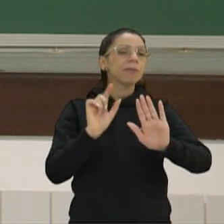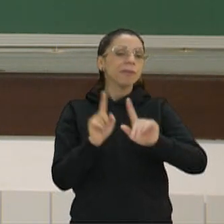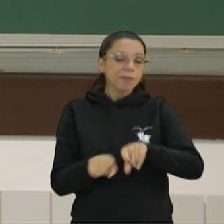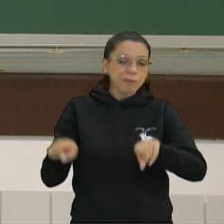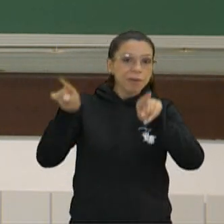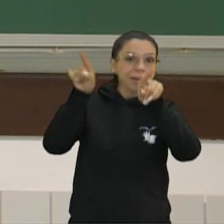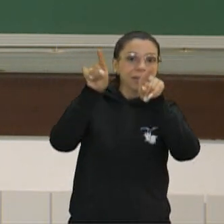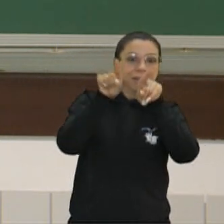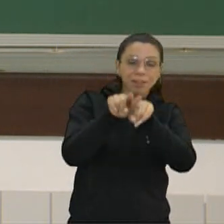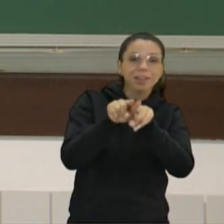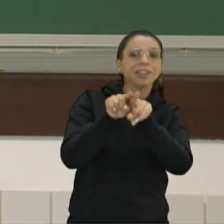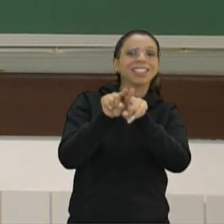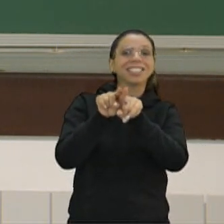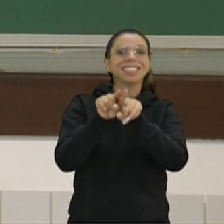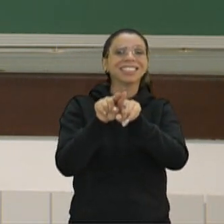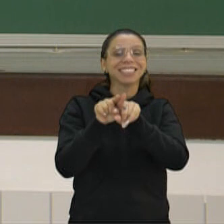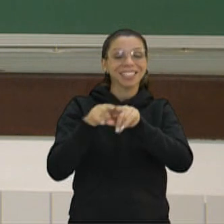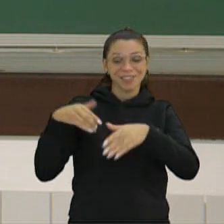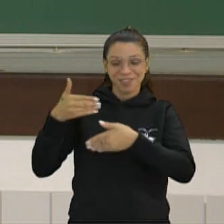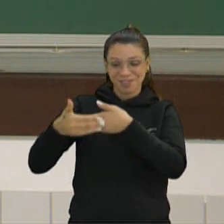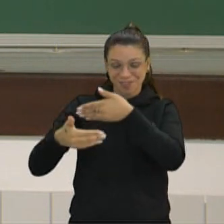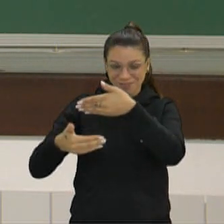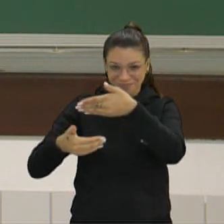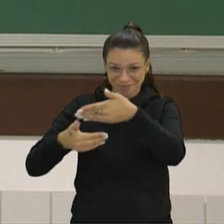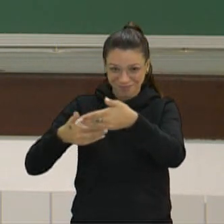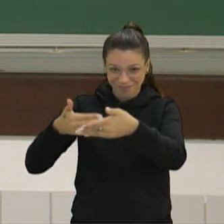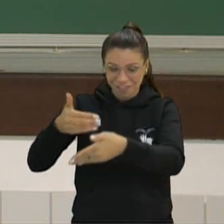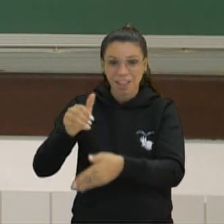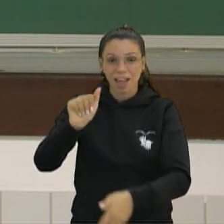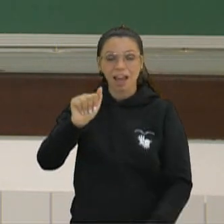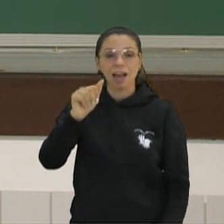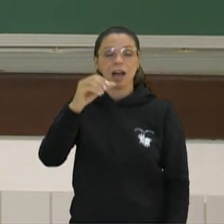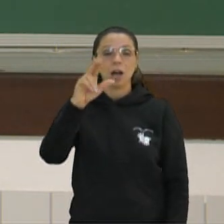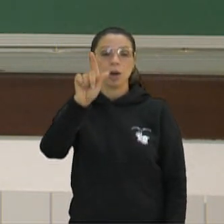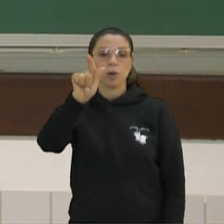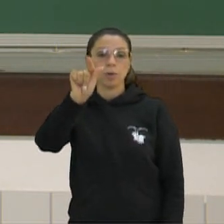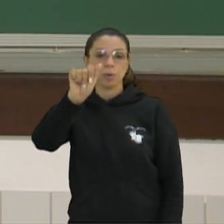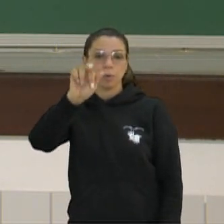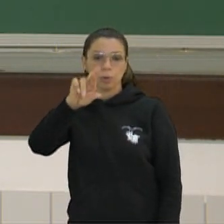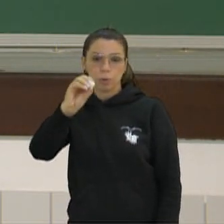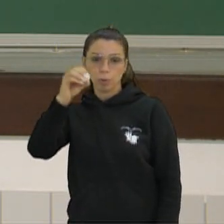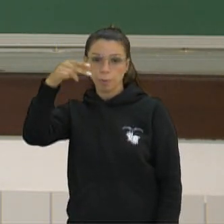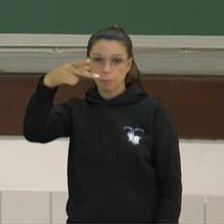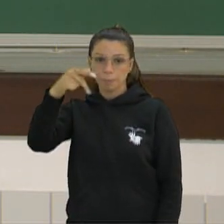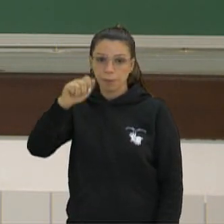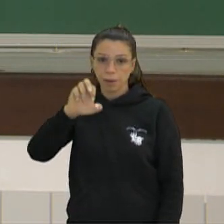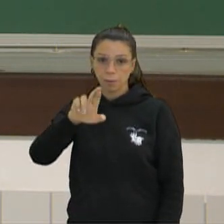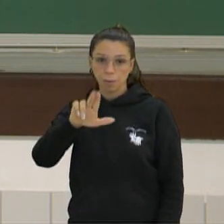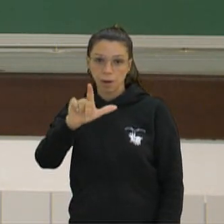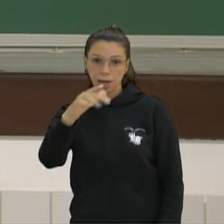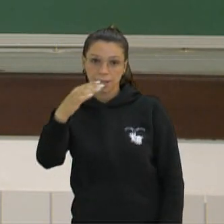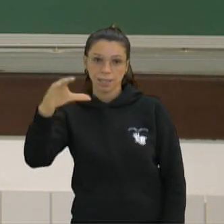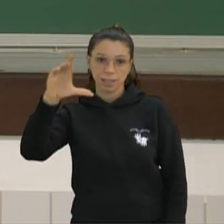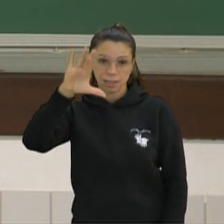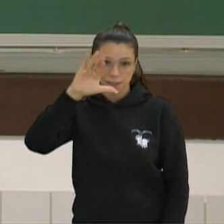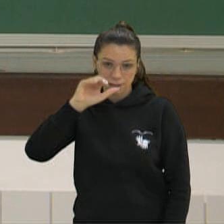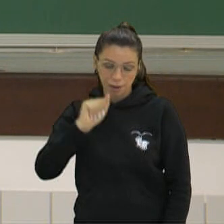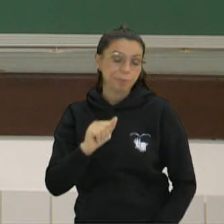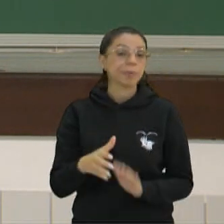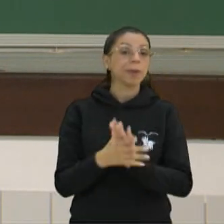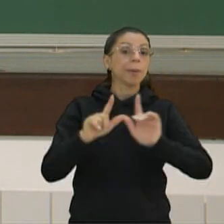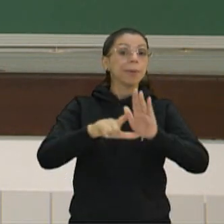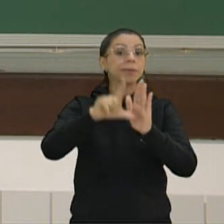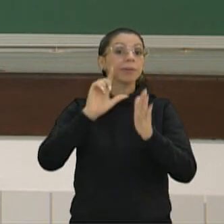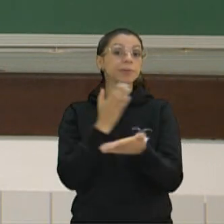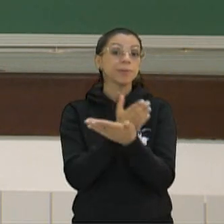de produção agropecuária. Mas antes de começar a nossa aula, vale lembrar que você, estudante que faz as atividades